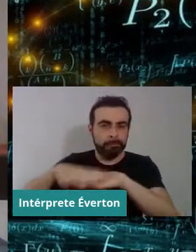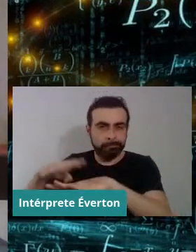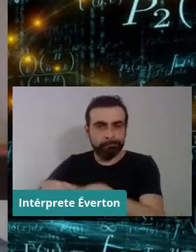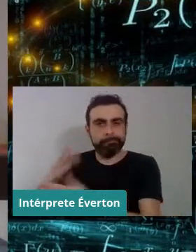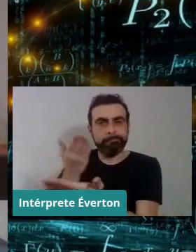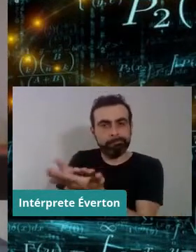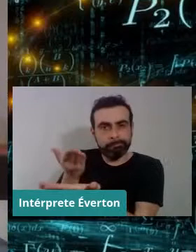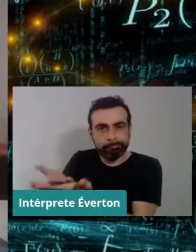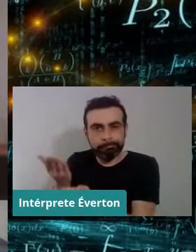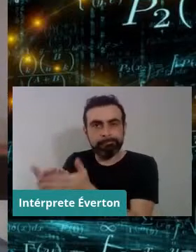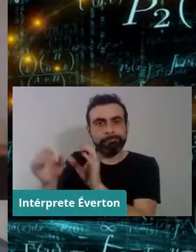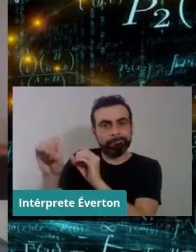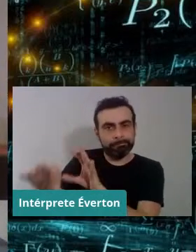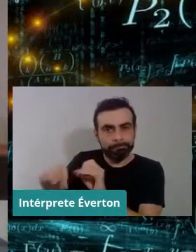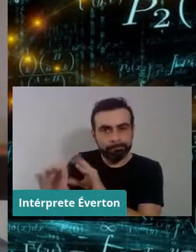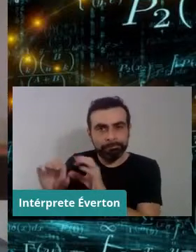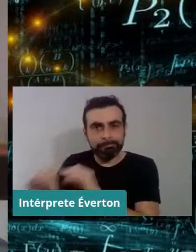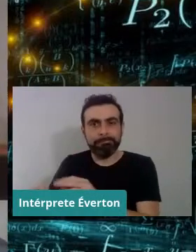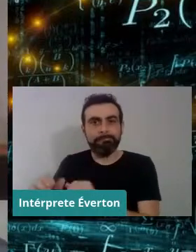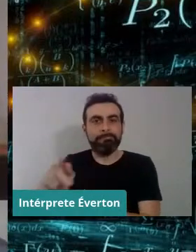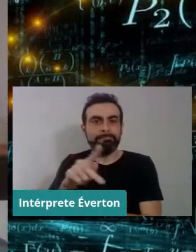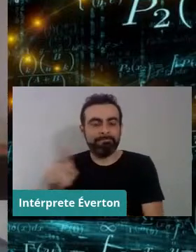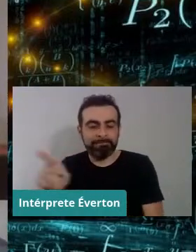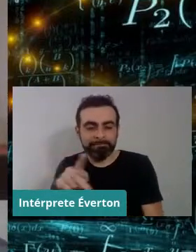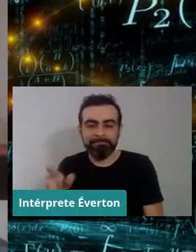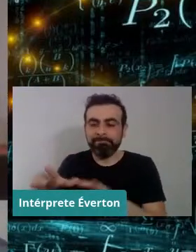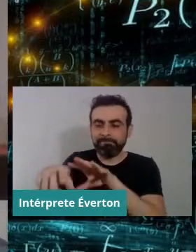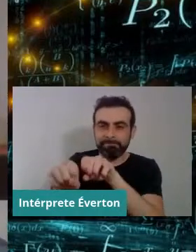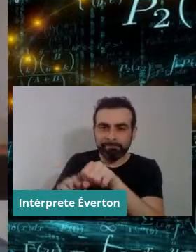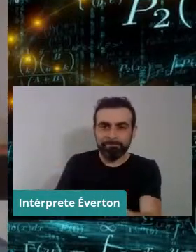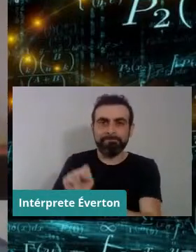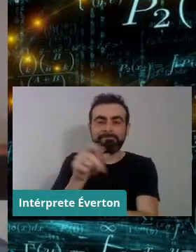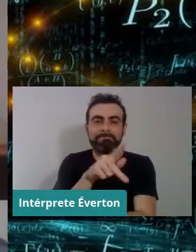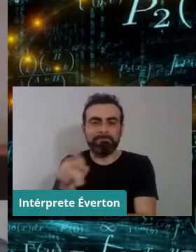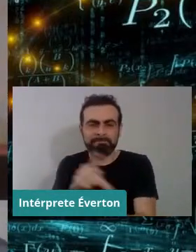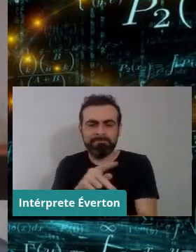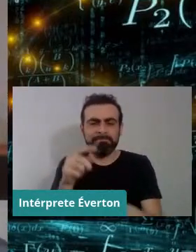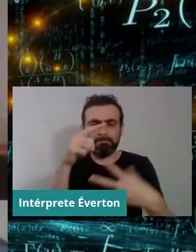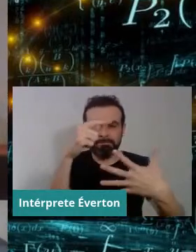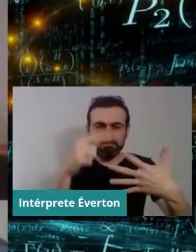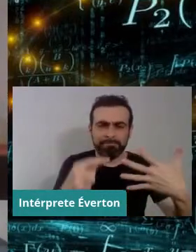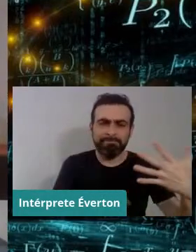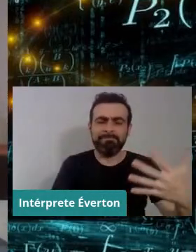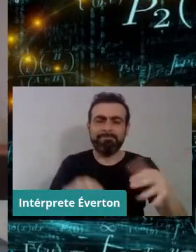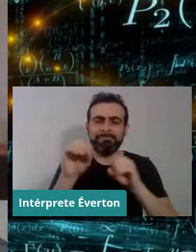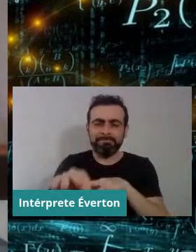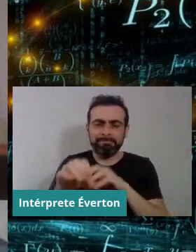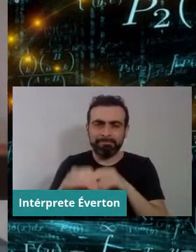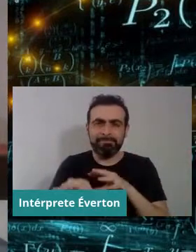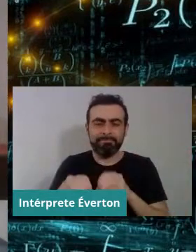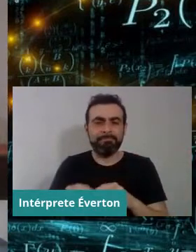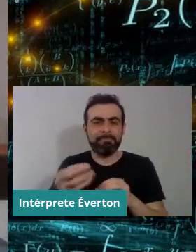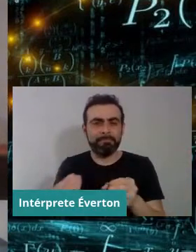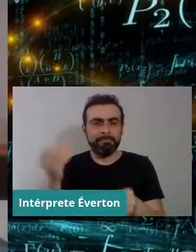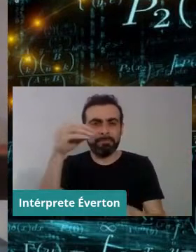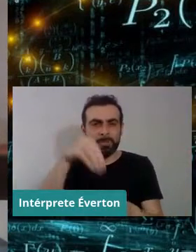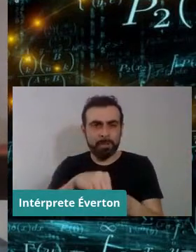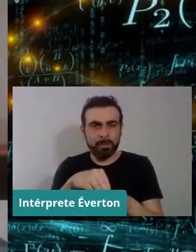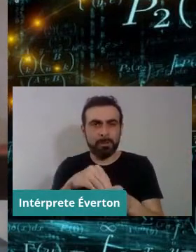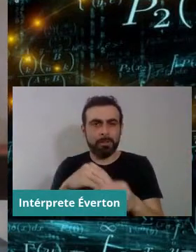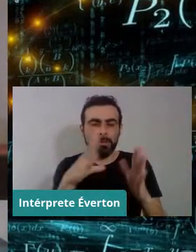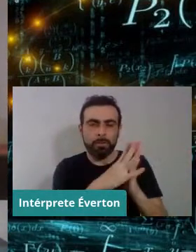estudo, ensino, professores, formação de professores, educação, ensino,